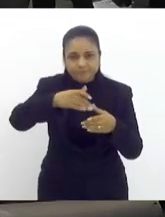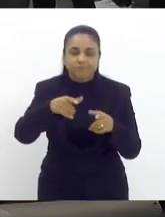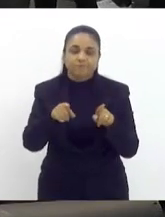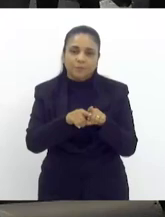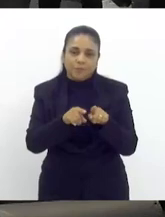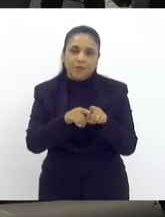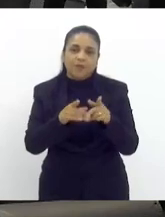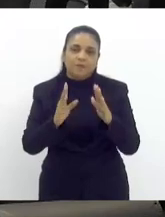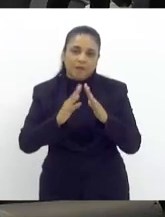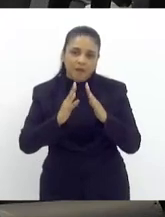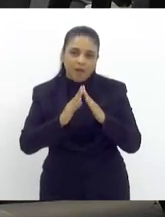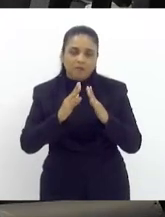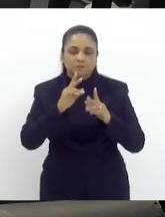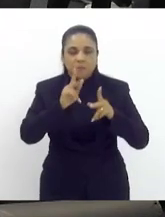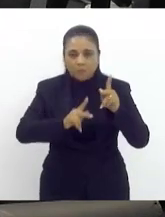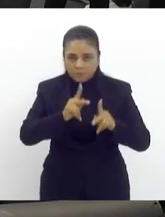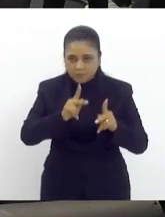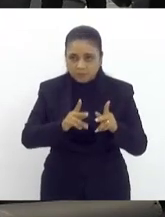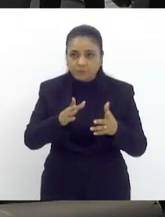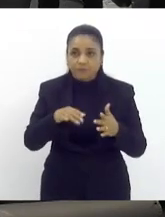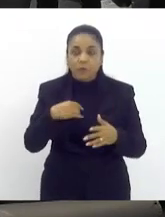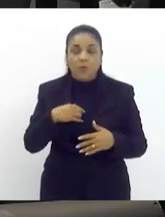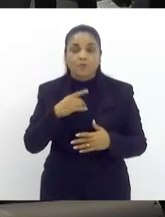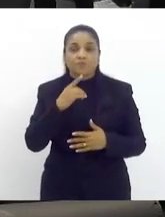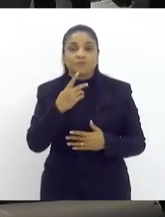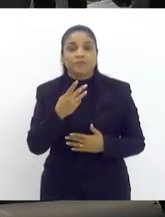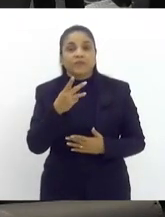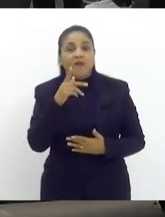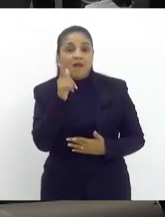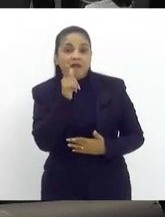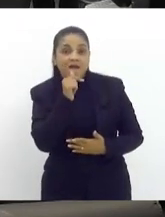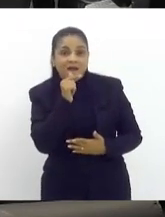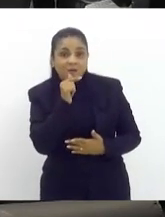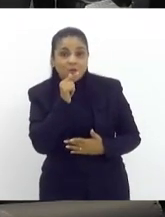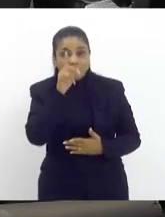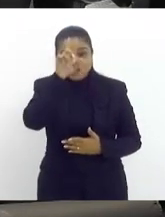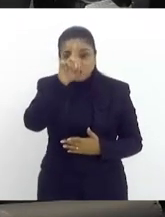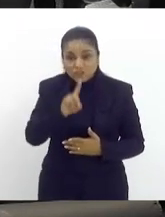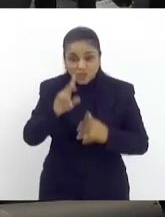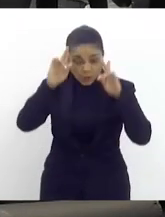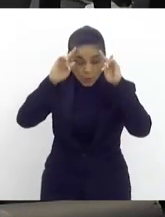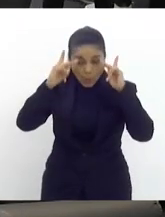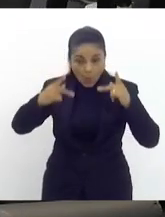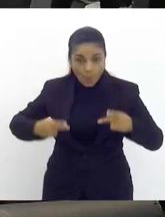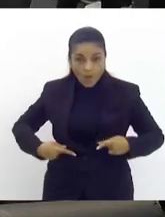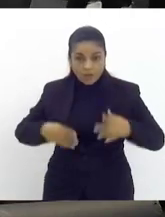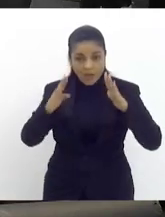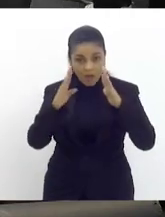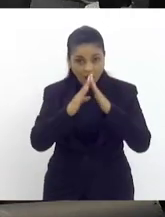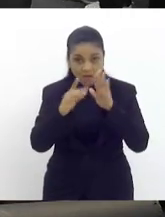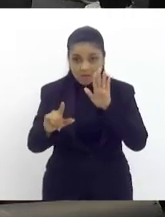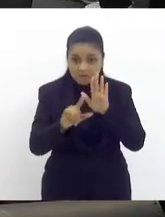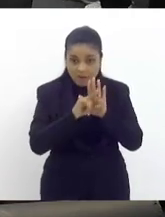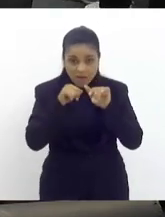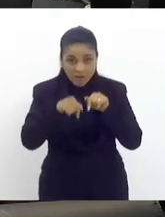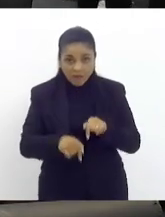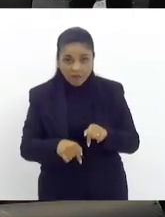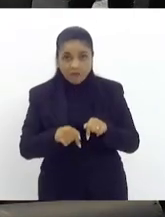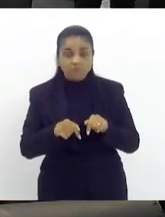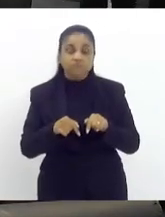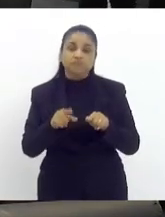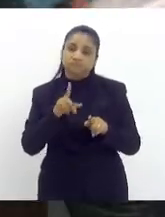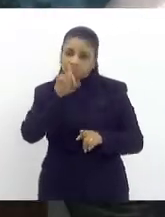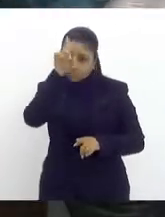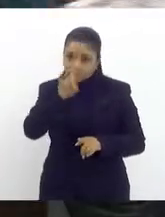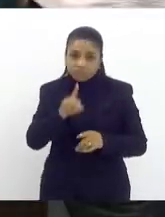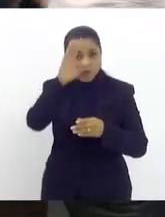falar em 30 segundos. Água é direito humano e essa Casa Legislativa tem toda a prerrogativa